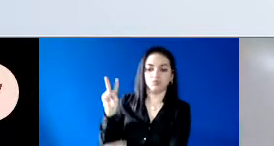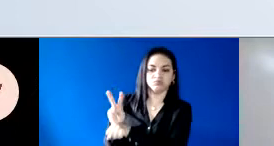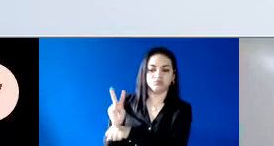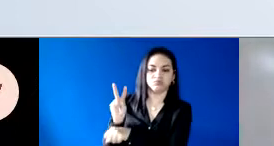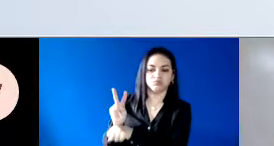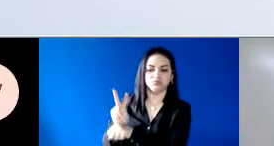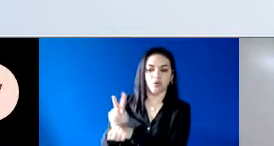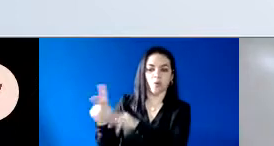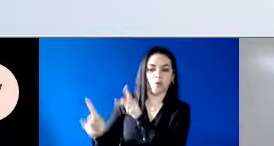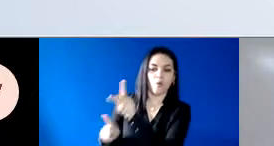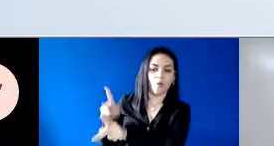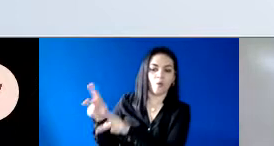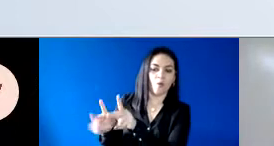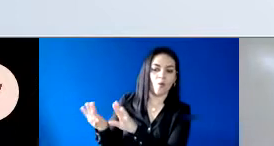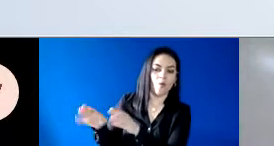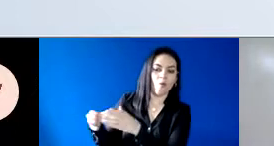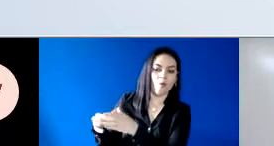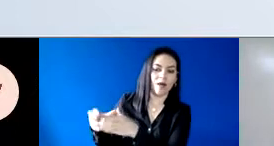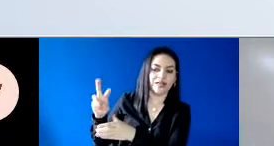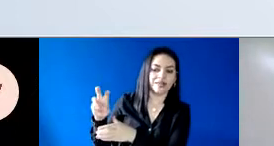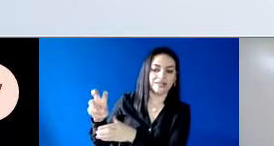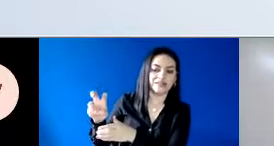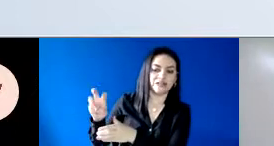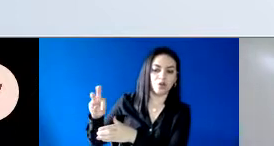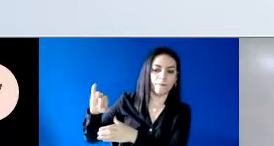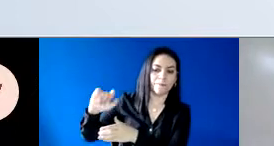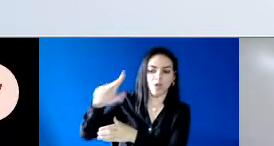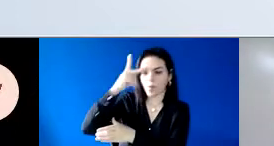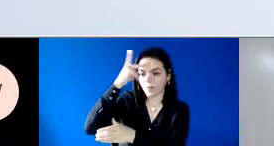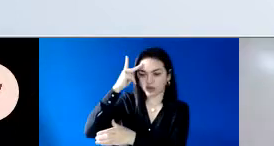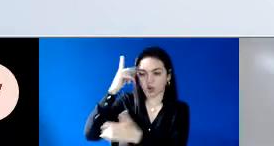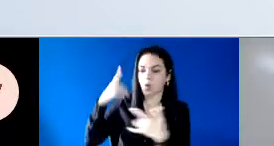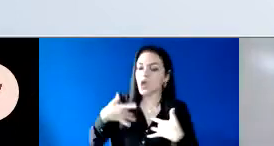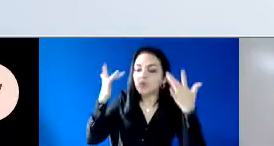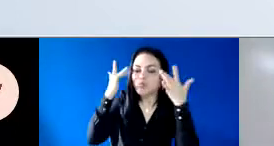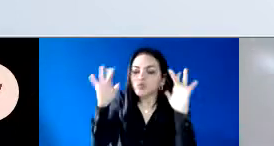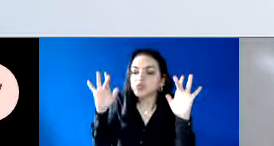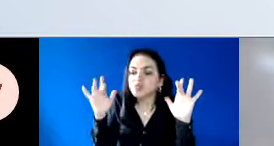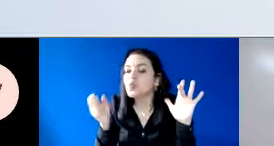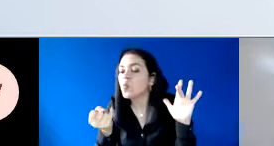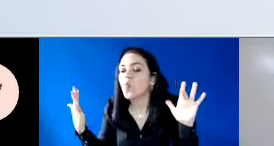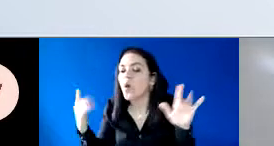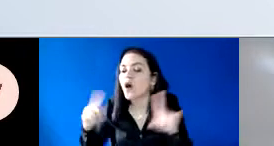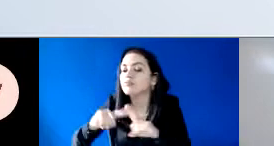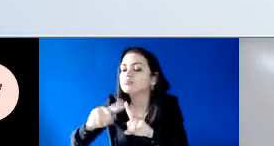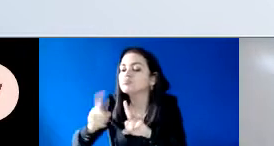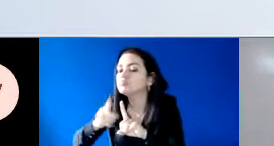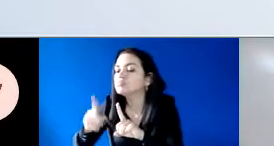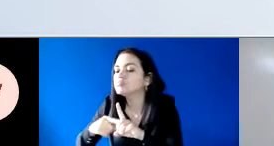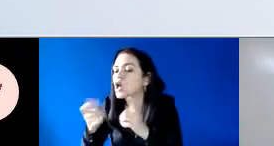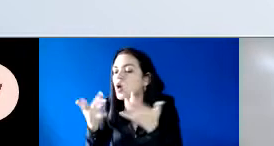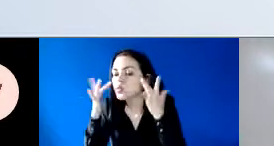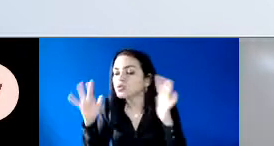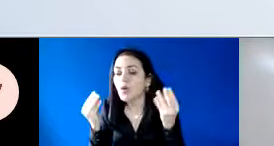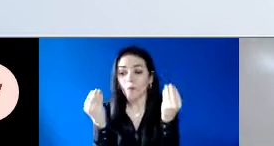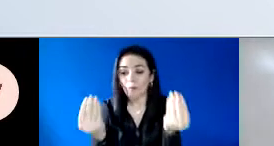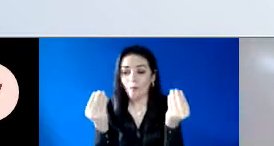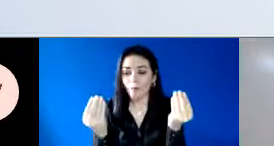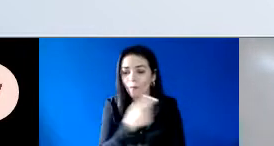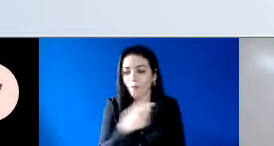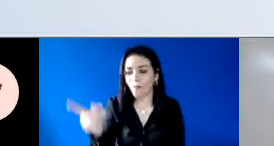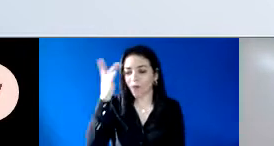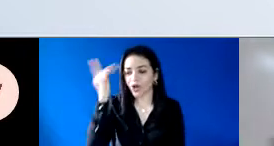uma população de 5.000 pessoas e eu não sei quantas gestantes eu tenho. Como é que você não sabe? O